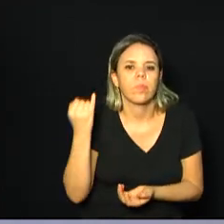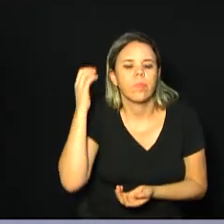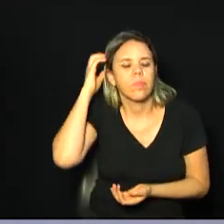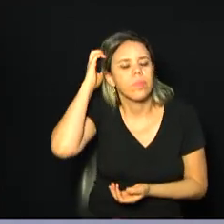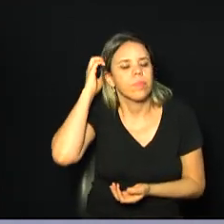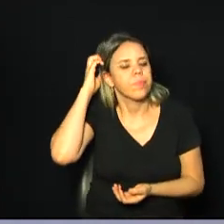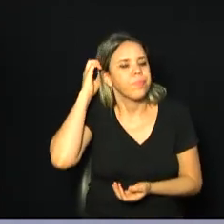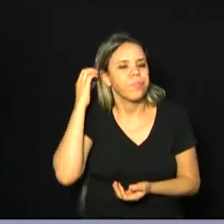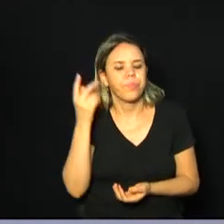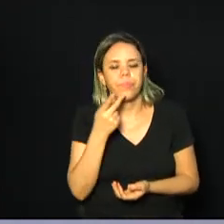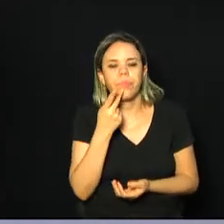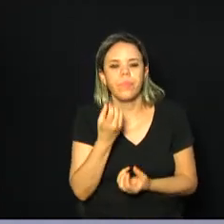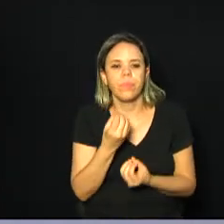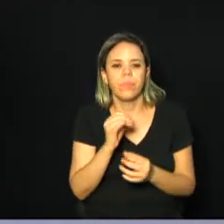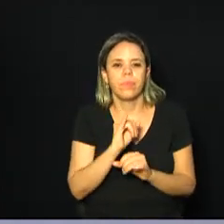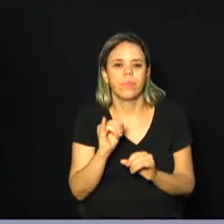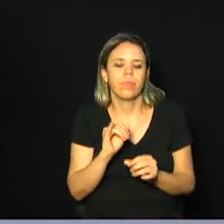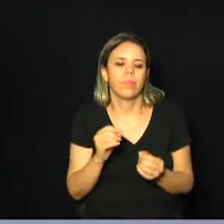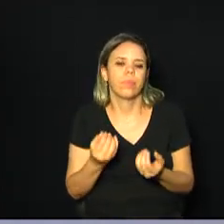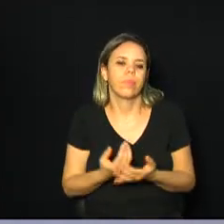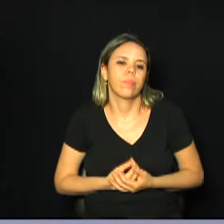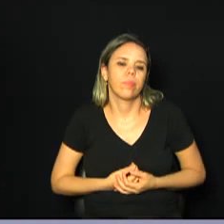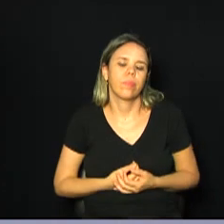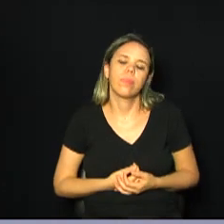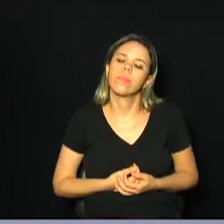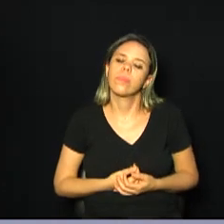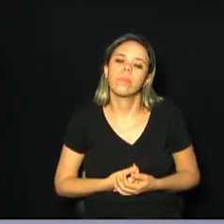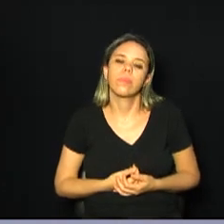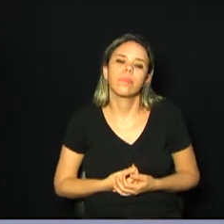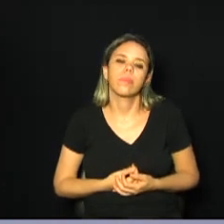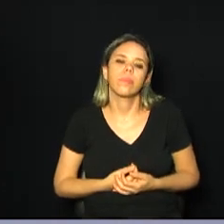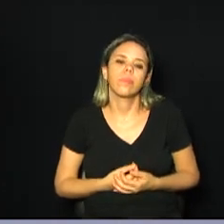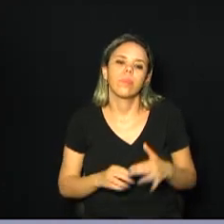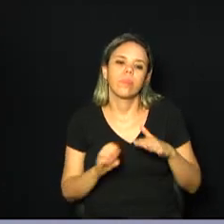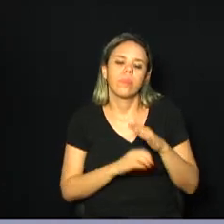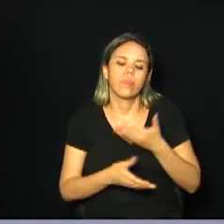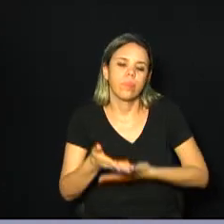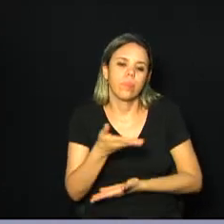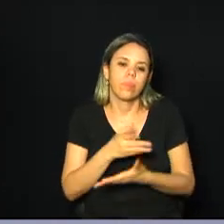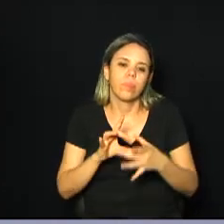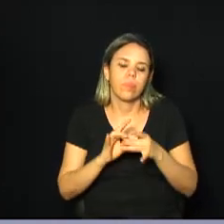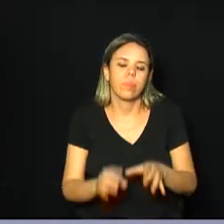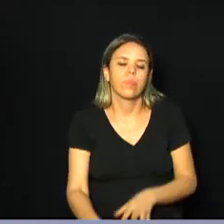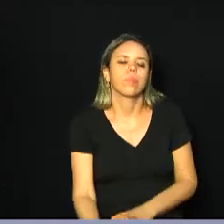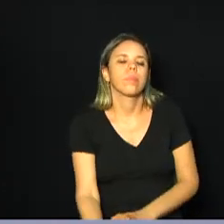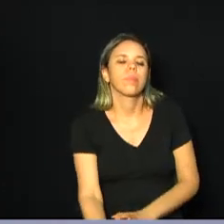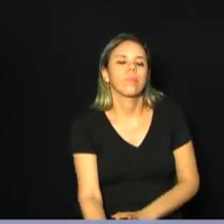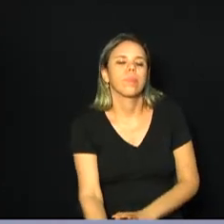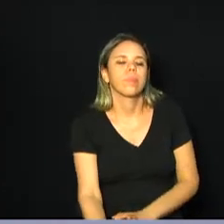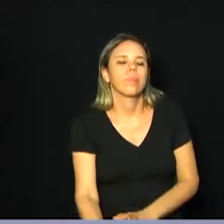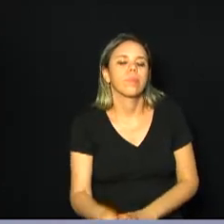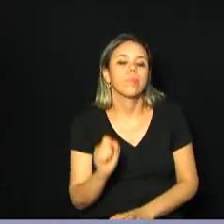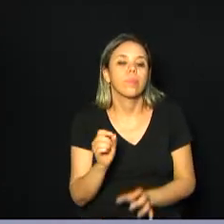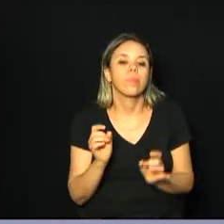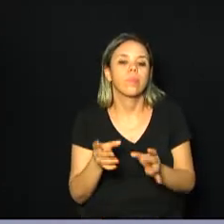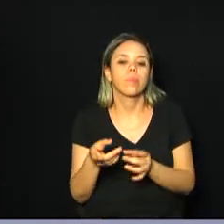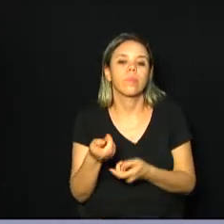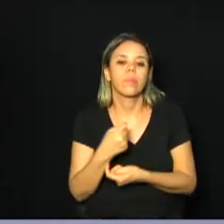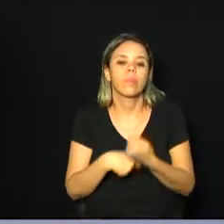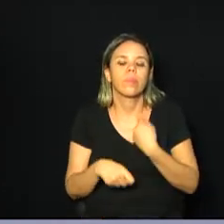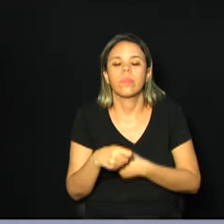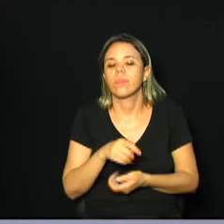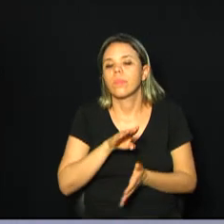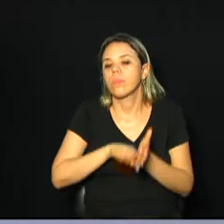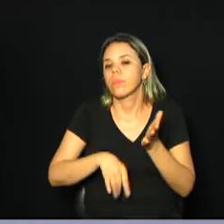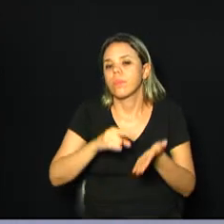que a gente chama de informações sensíveis, dos fornecedores e também para quem eles forneciam. Então, eu não podia tirar uma